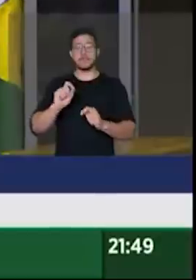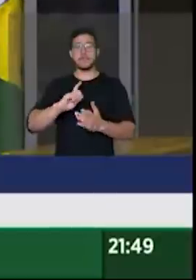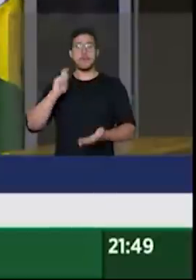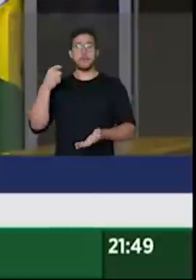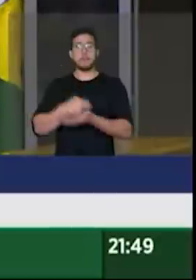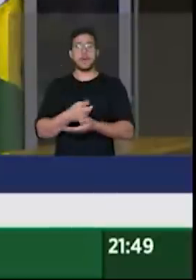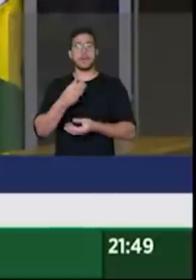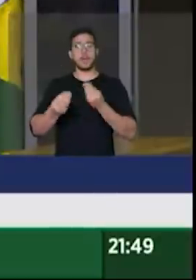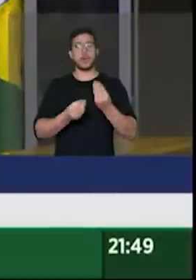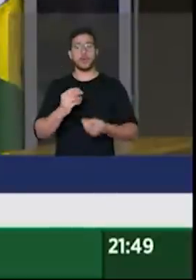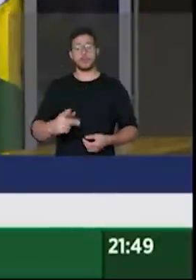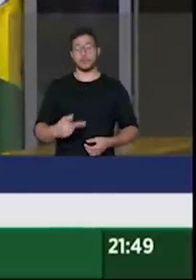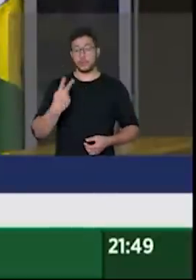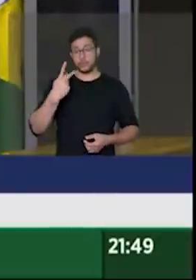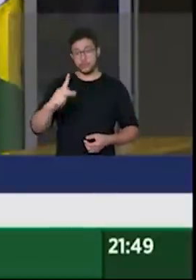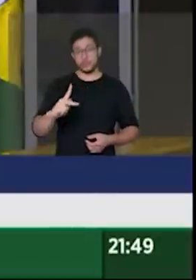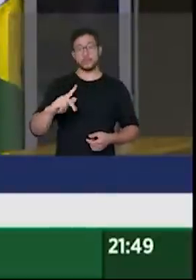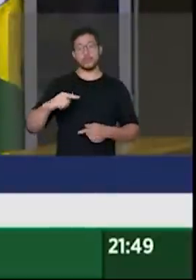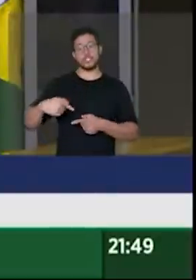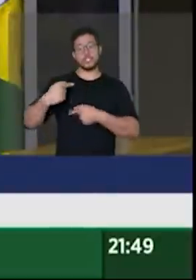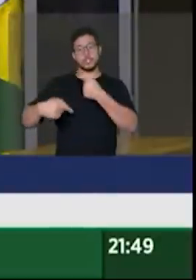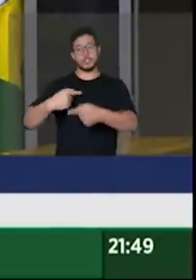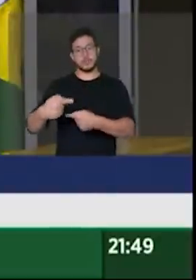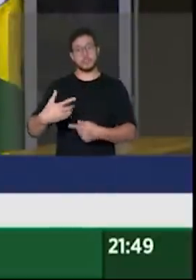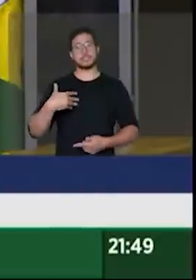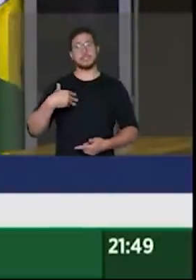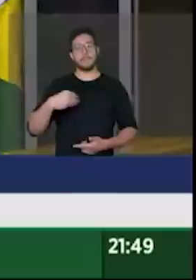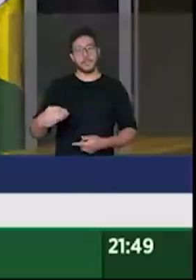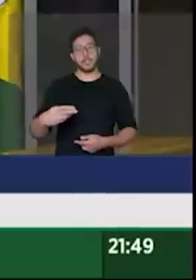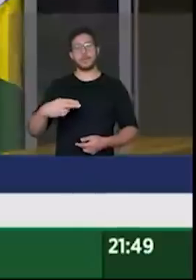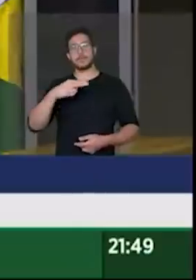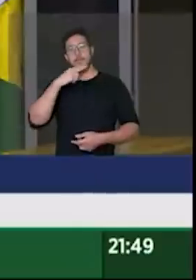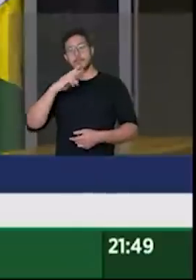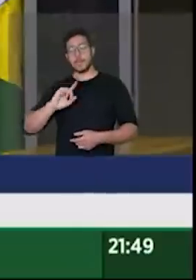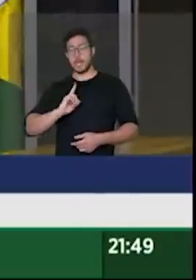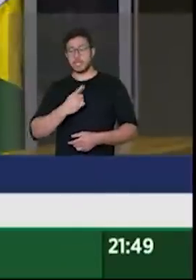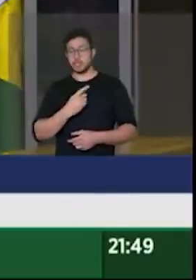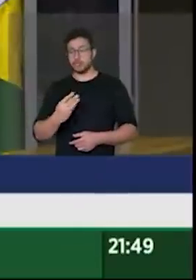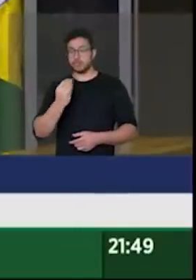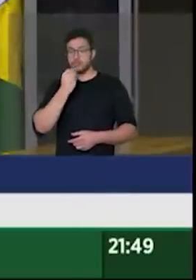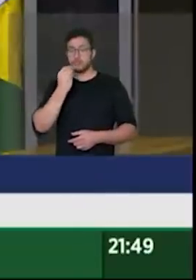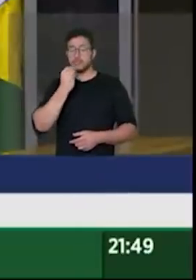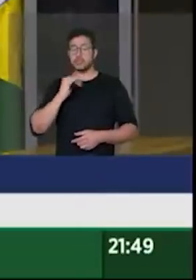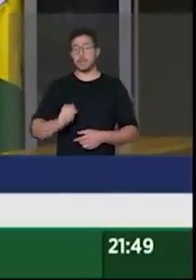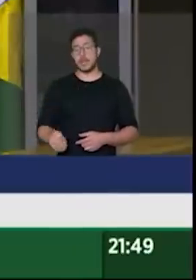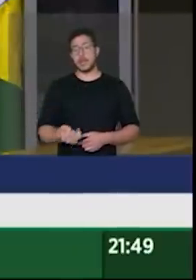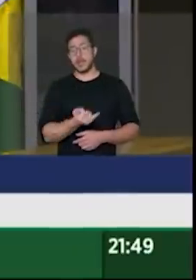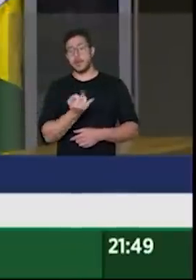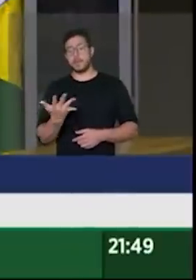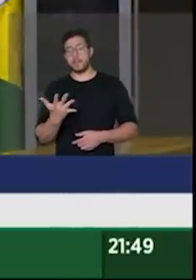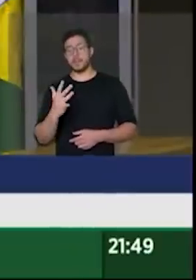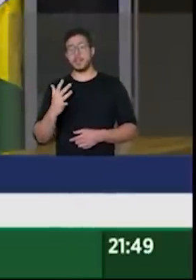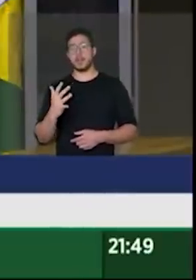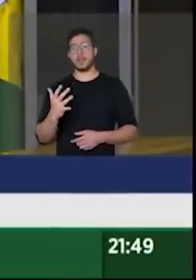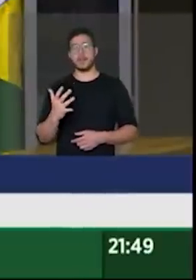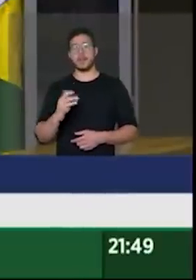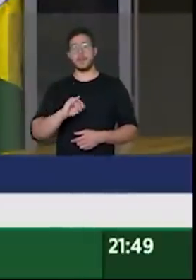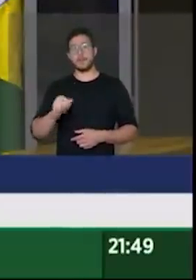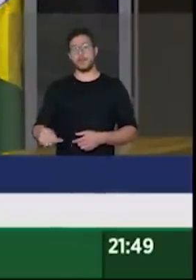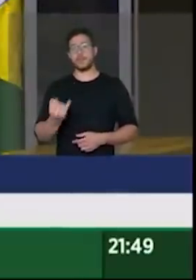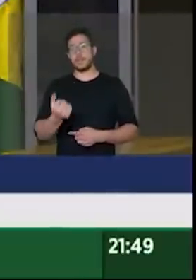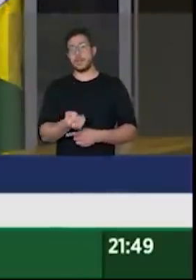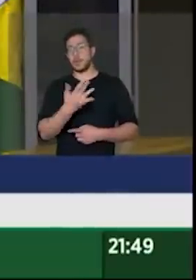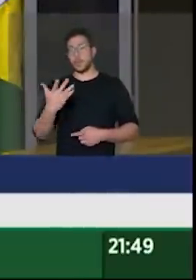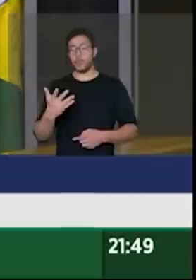ser paga pelos seus filhos e pelos seus netos. Nós poderíamos aqui tirar várias fontes de recurso para ampliar o